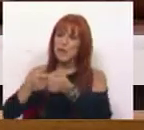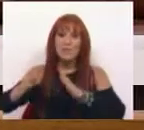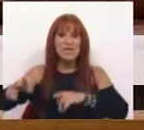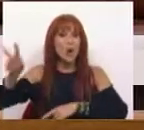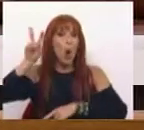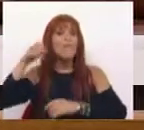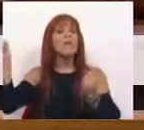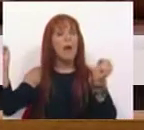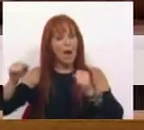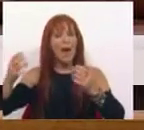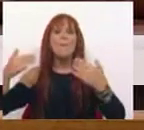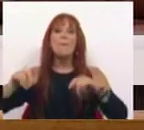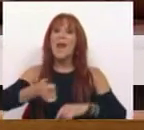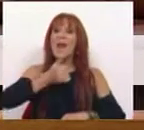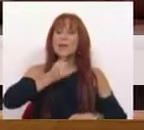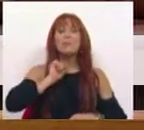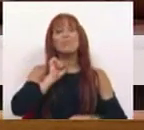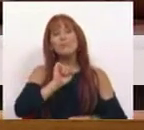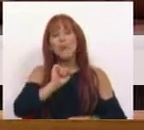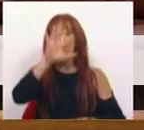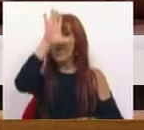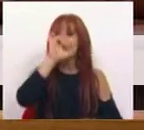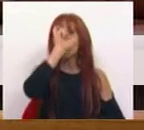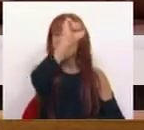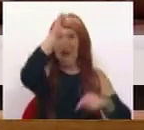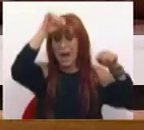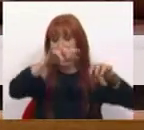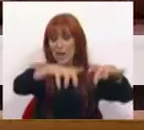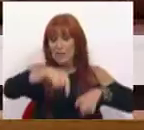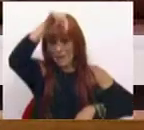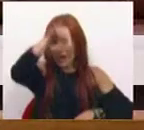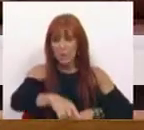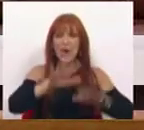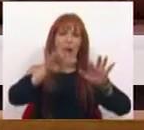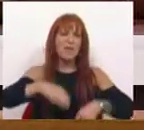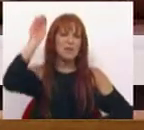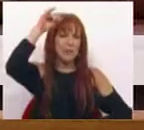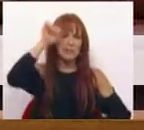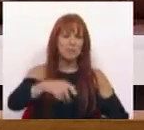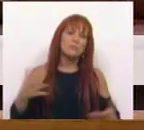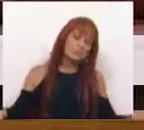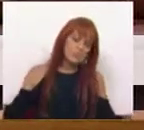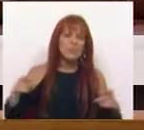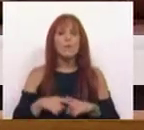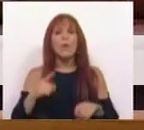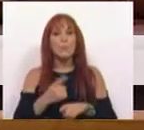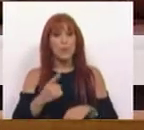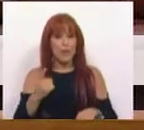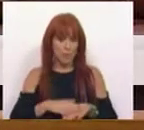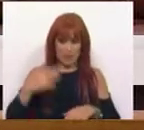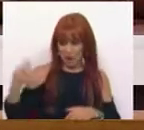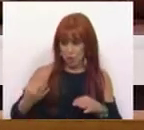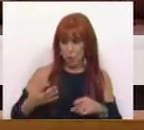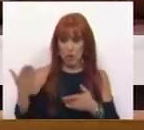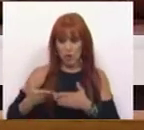deve ser ouvida, sim senhor, mas a decisão compete ao Governo e a esta Assembleia, a Assembleia da República. E, portanto, porque é justo